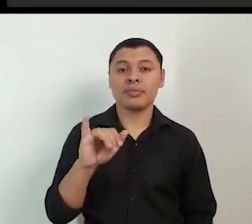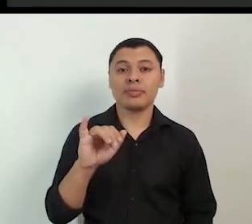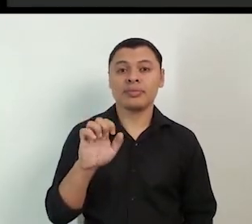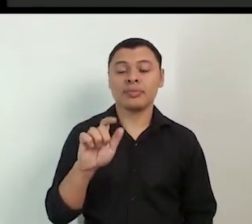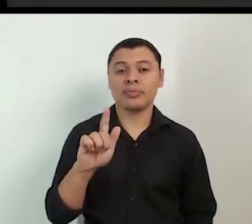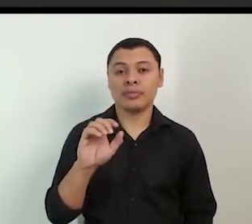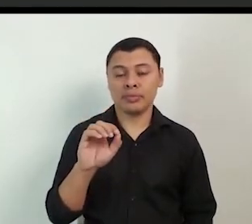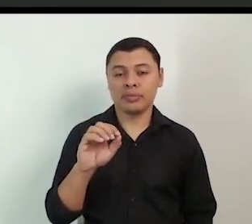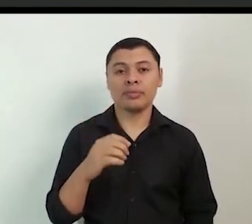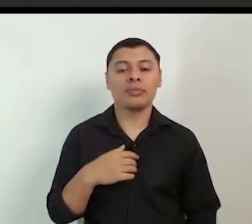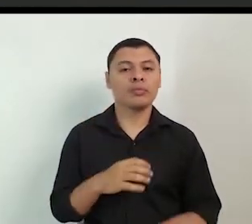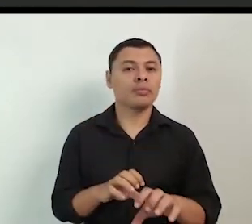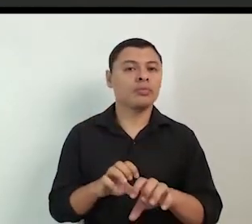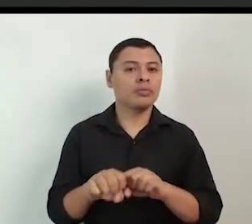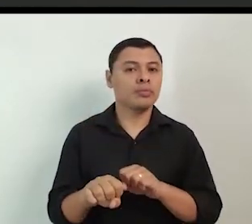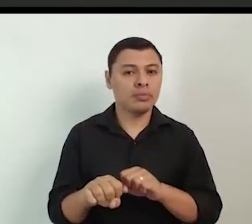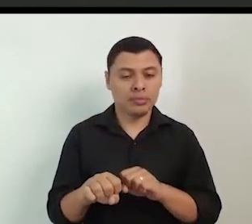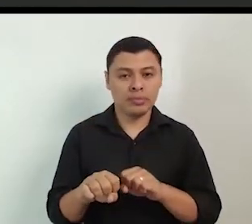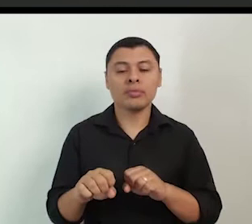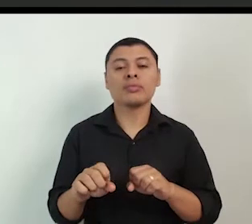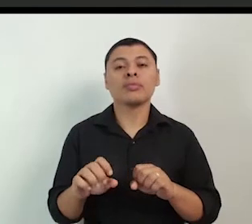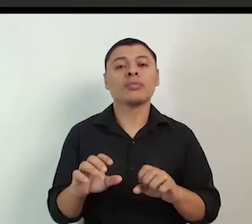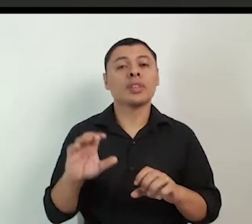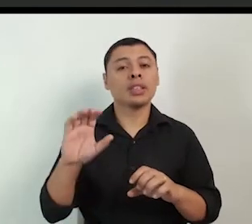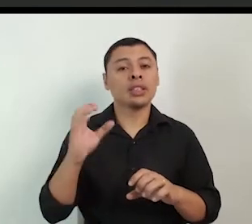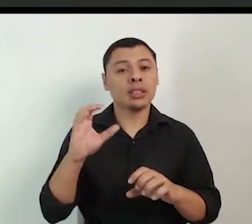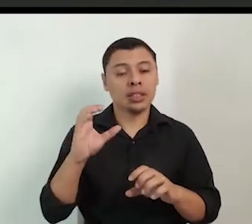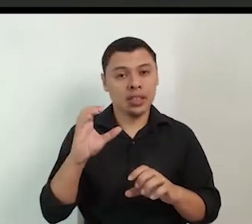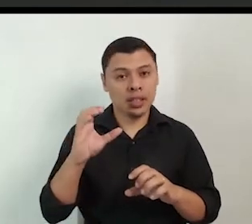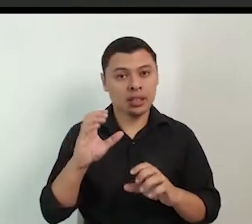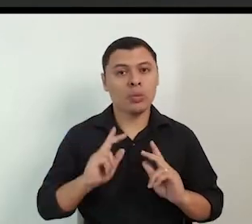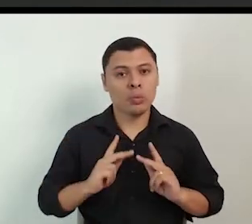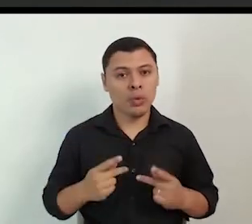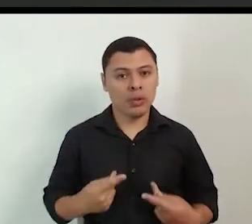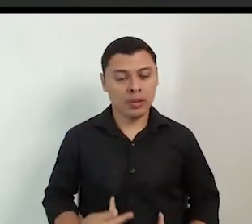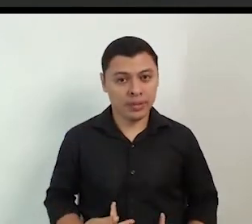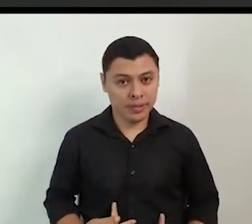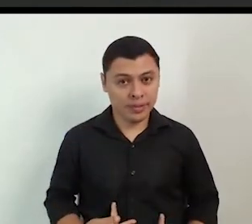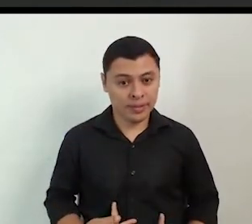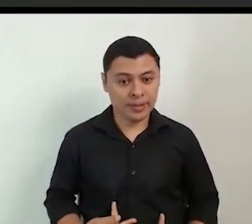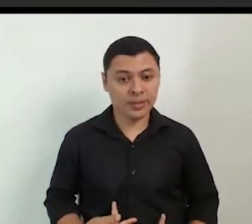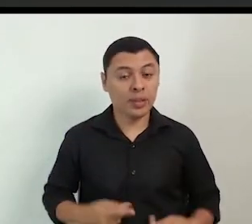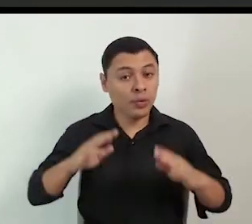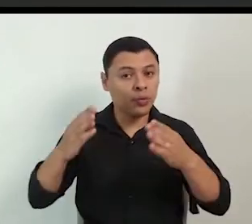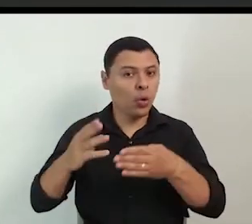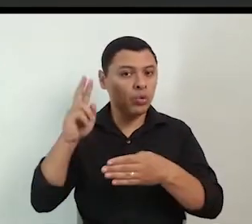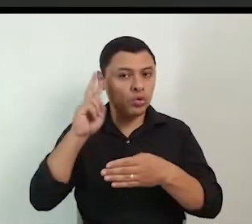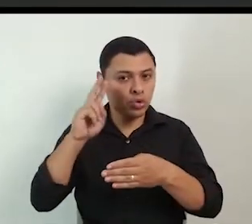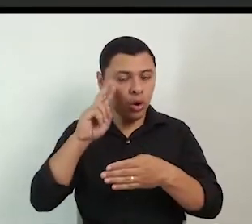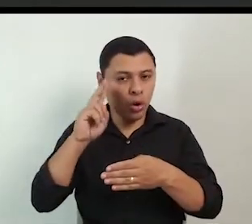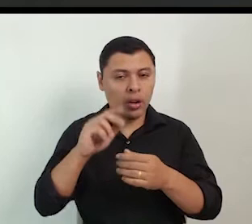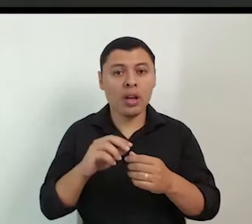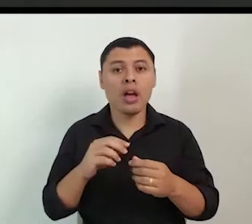da área de formação em Ciências Humanas, na sub-área História. Não comecei a minha